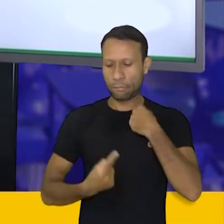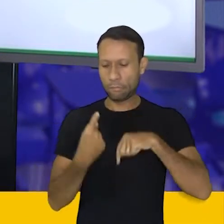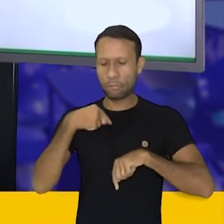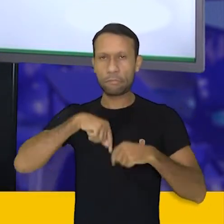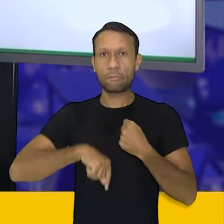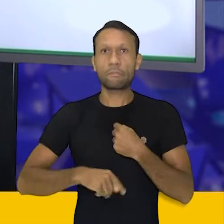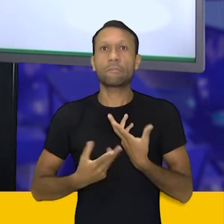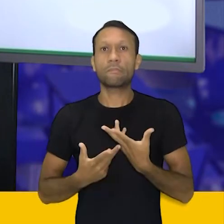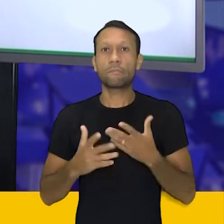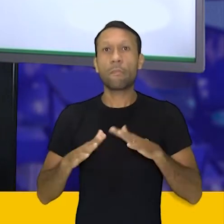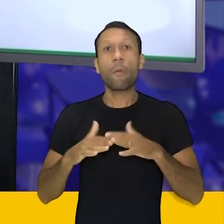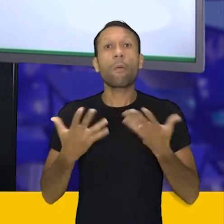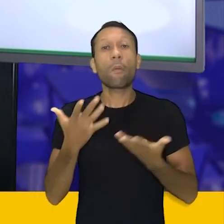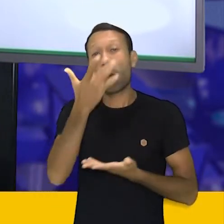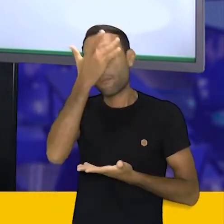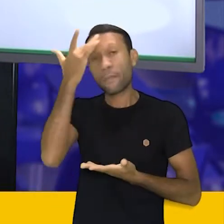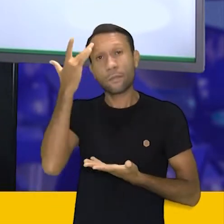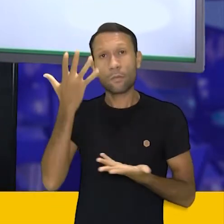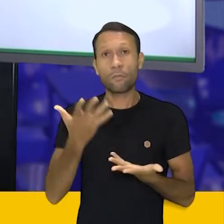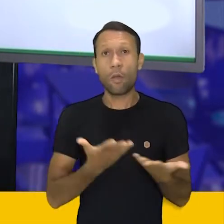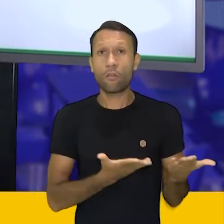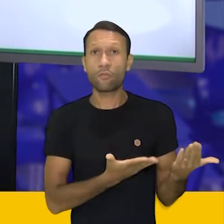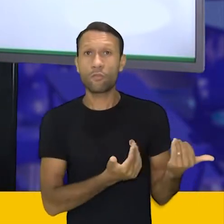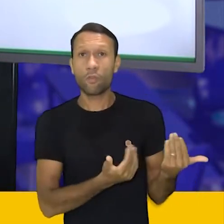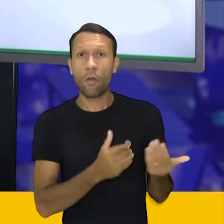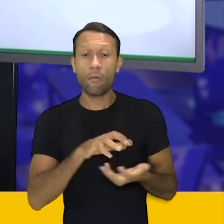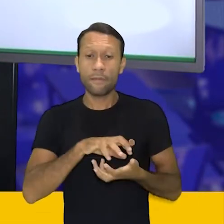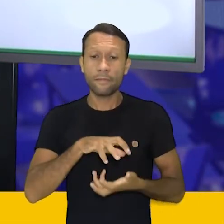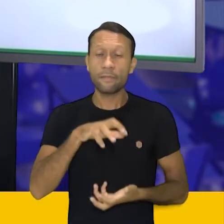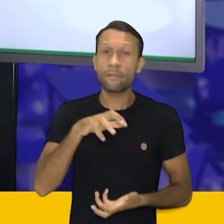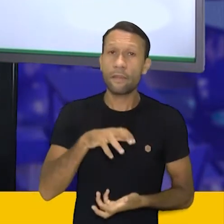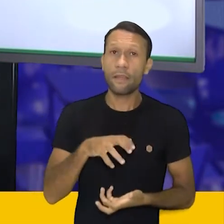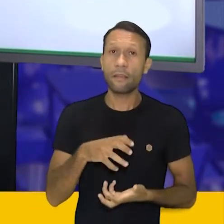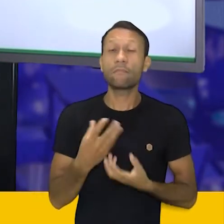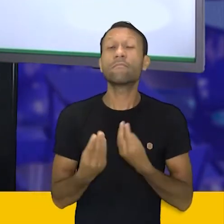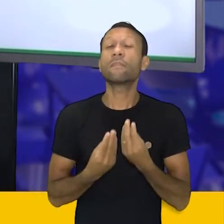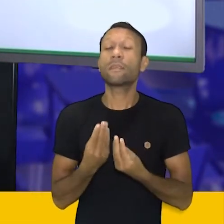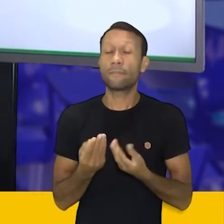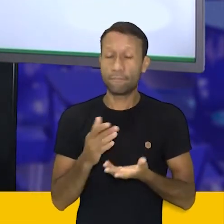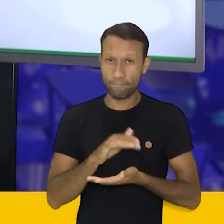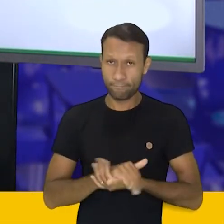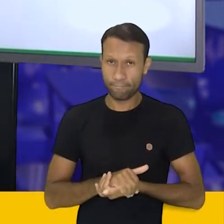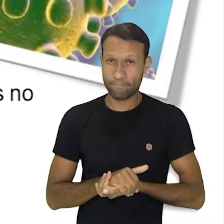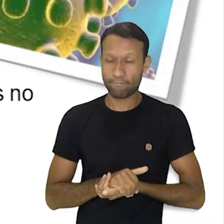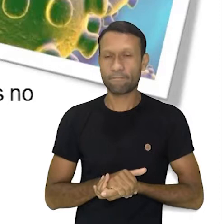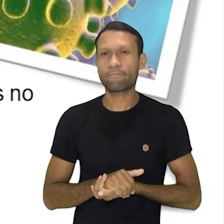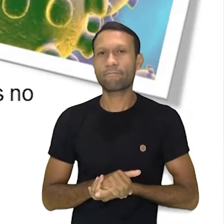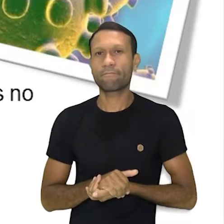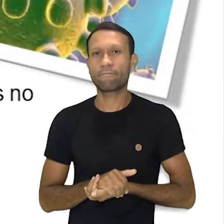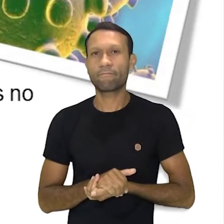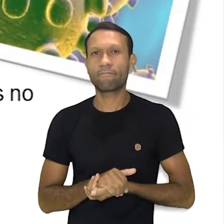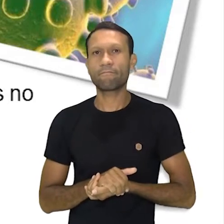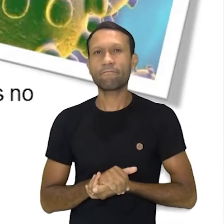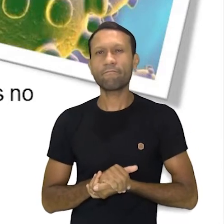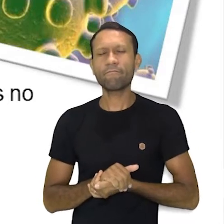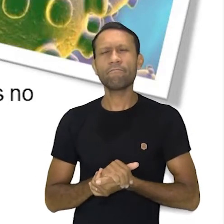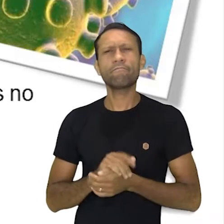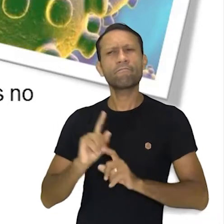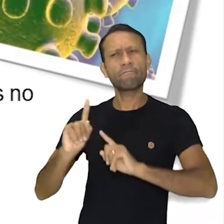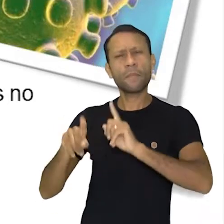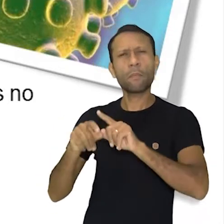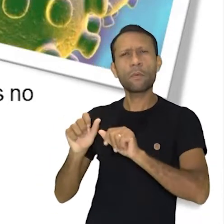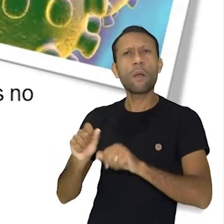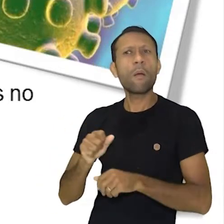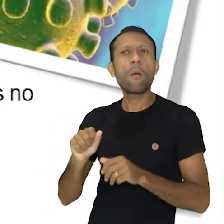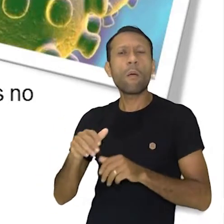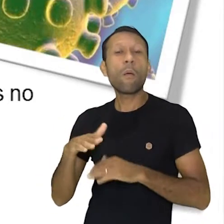a doença? E aí, chegar até a morte, como nós temos muitos casos já. Depois,